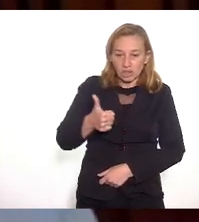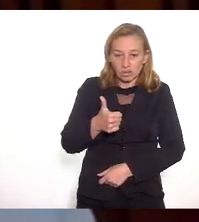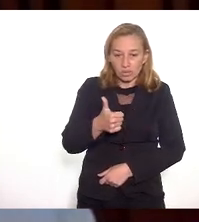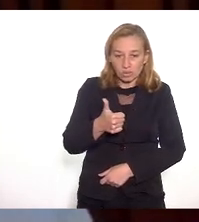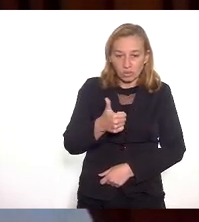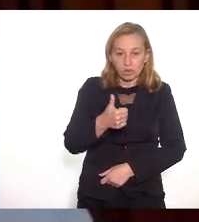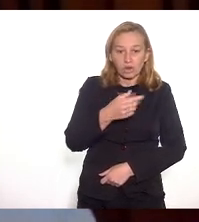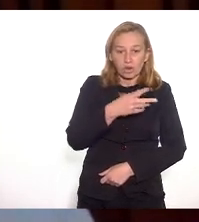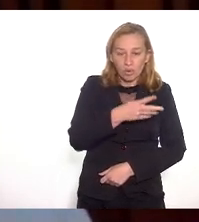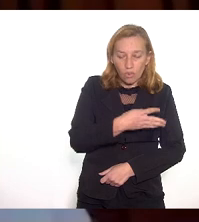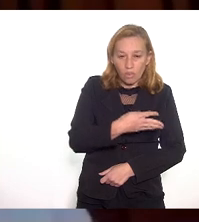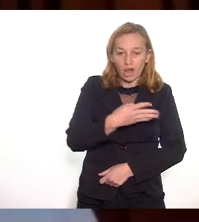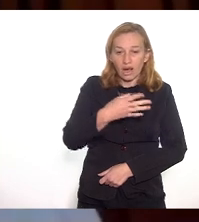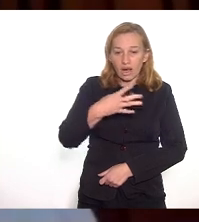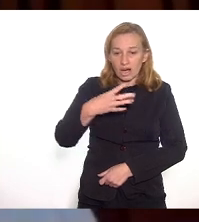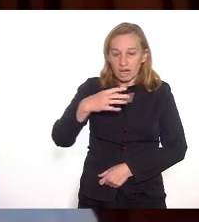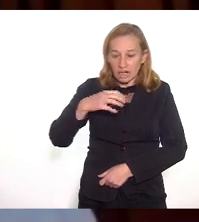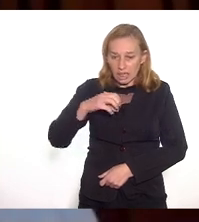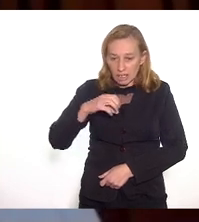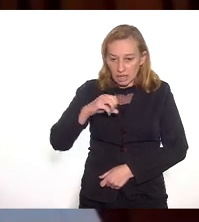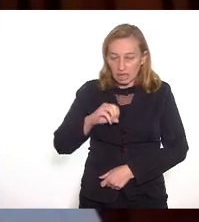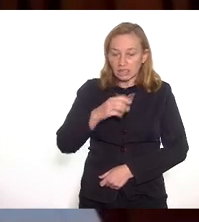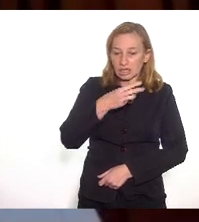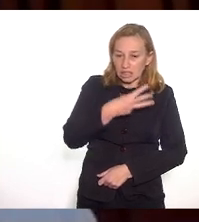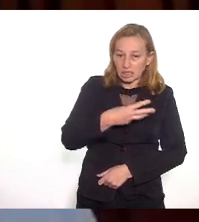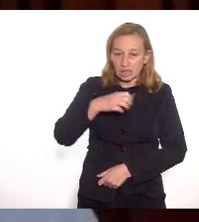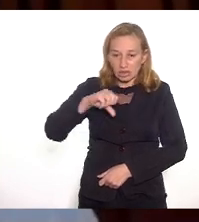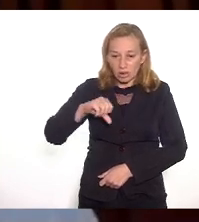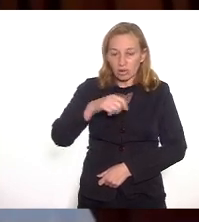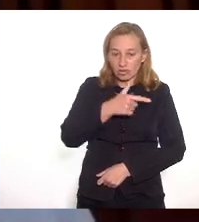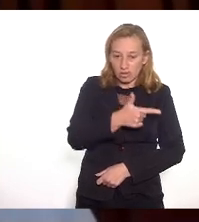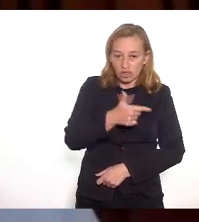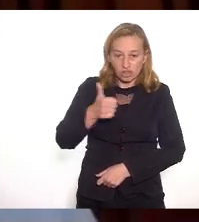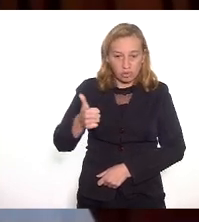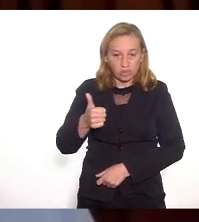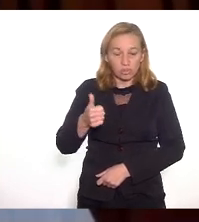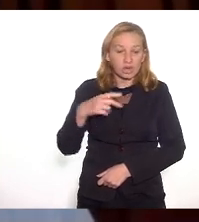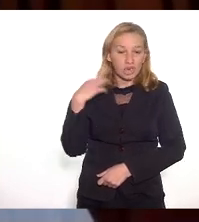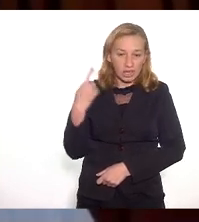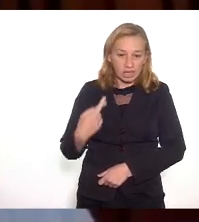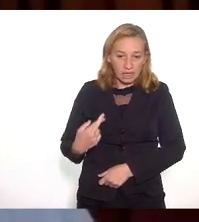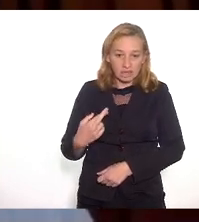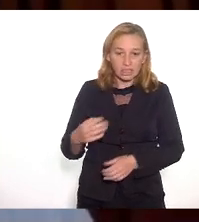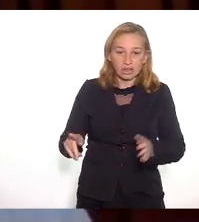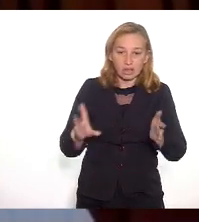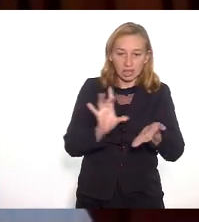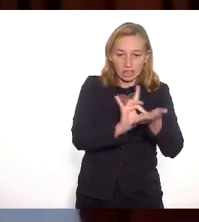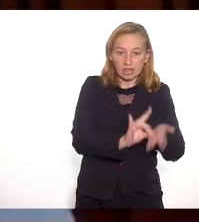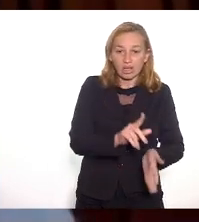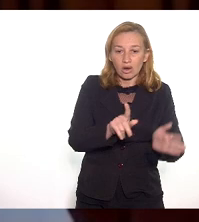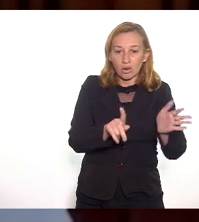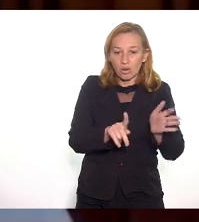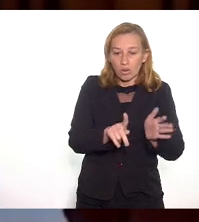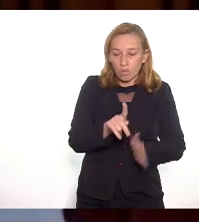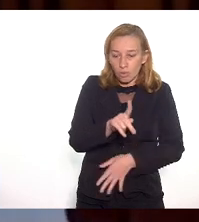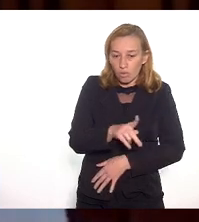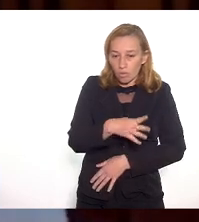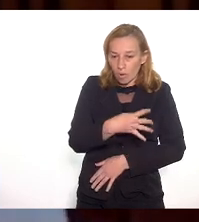lei 4039 de 21, autoria deputada Renata Souza, parecer pela anexação, projeto de lei 4002 de